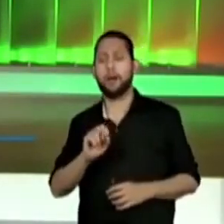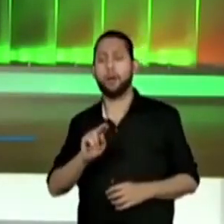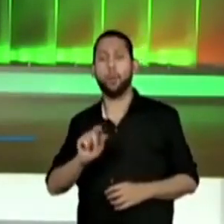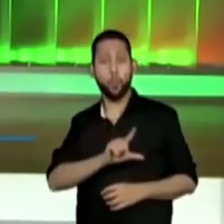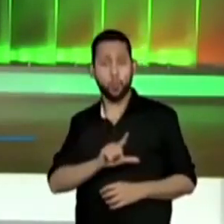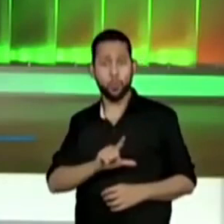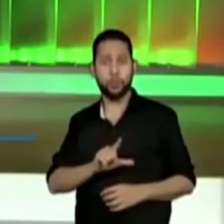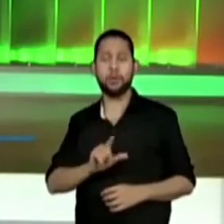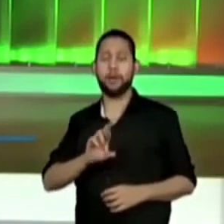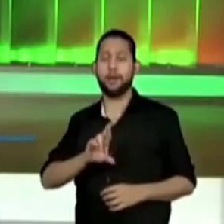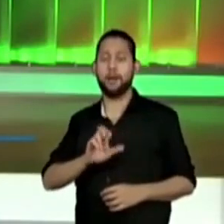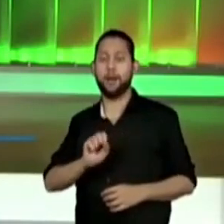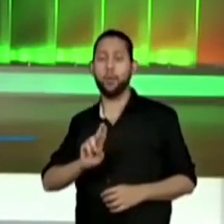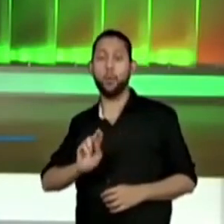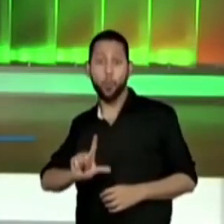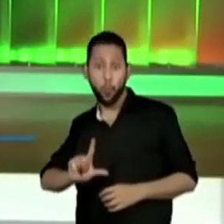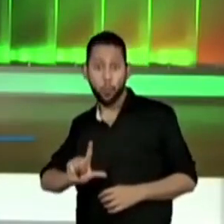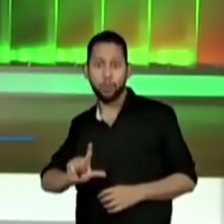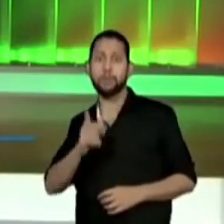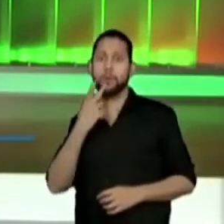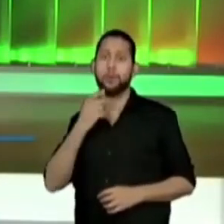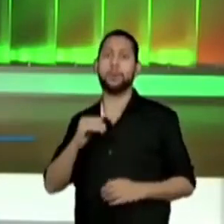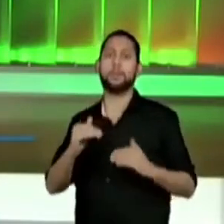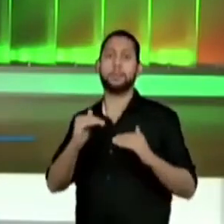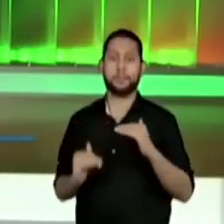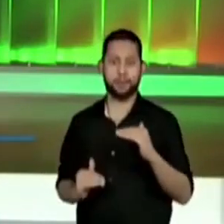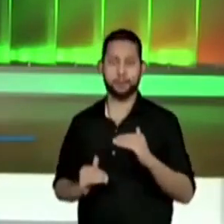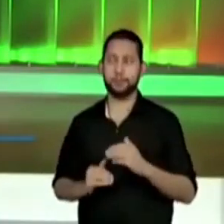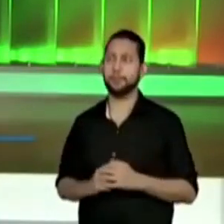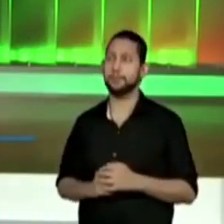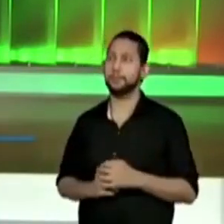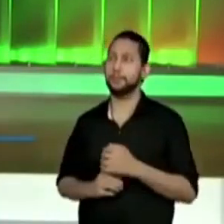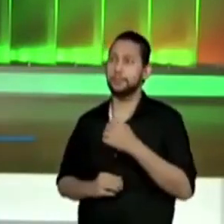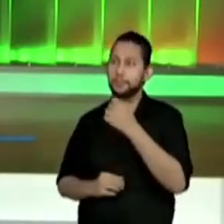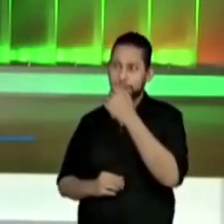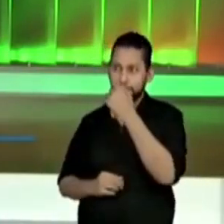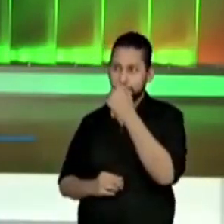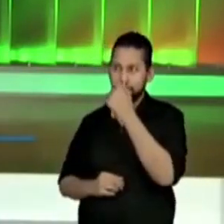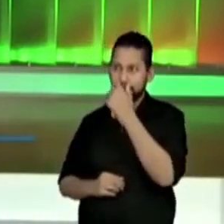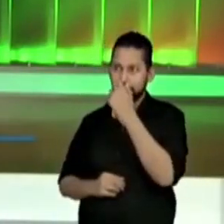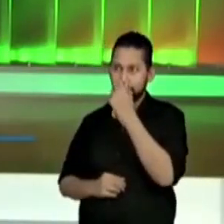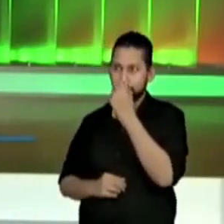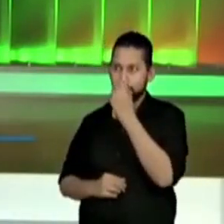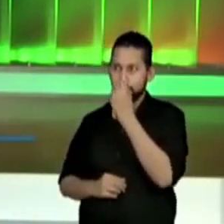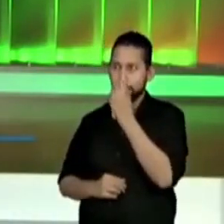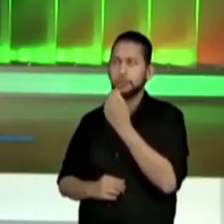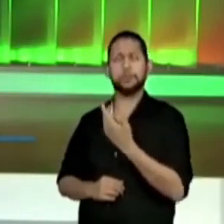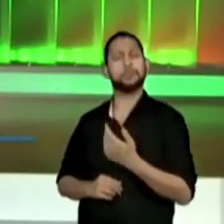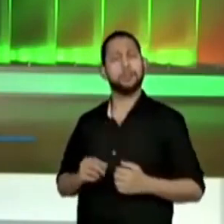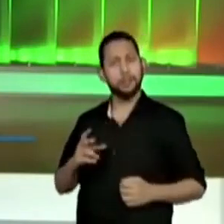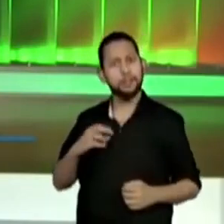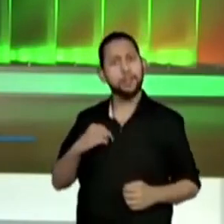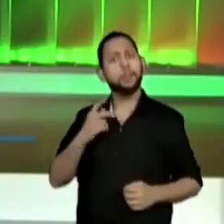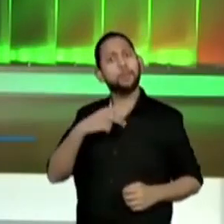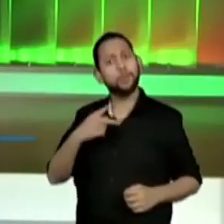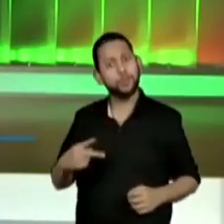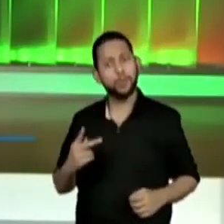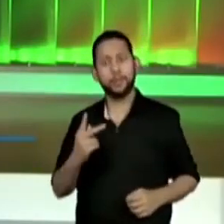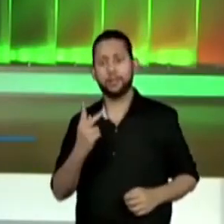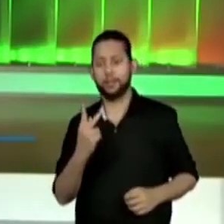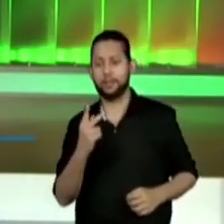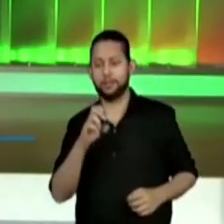disseram menos Quem mais quem mais vamos lá professora Keiko